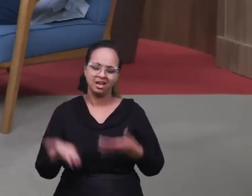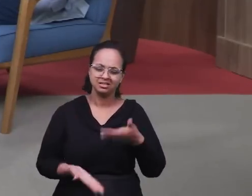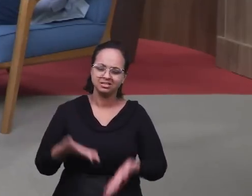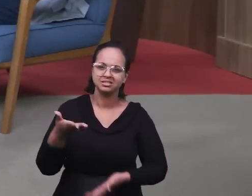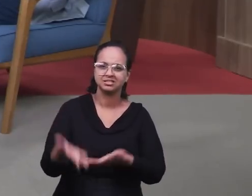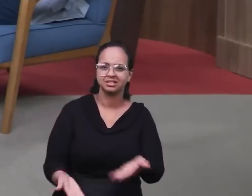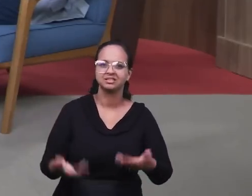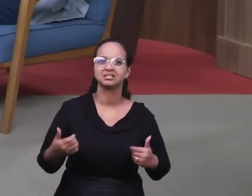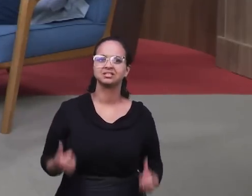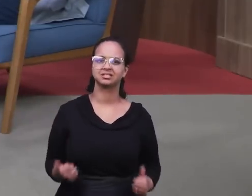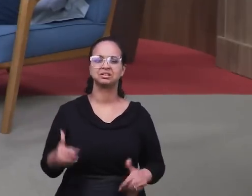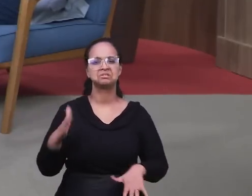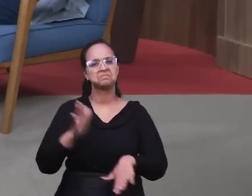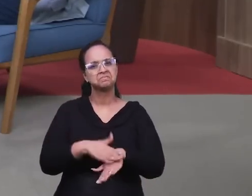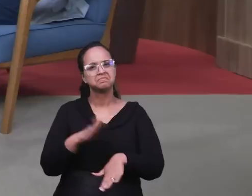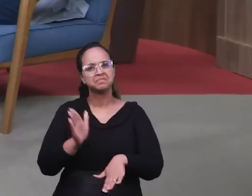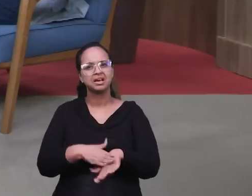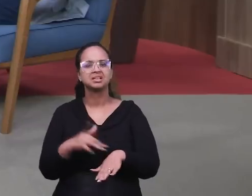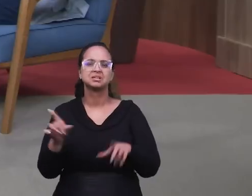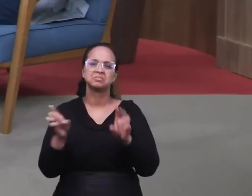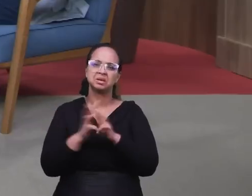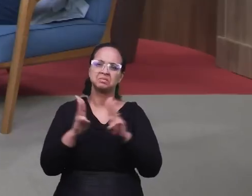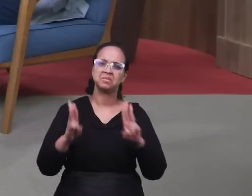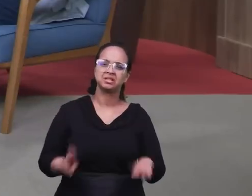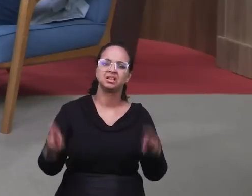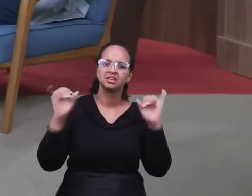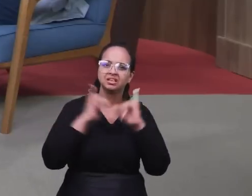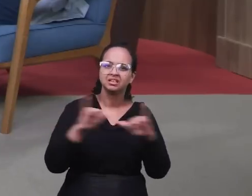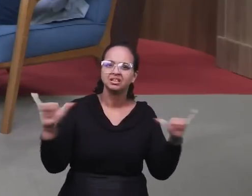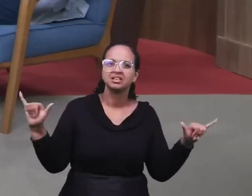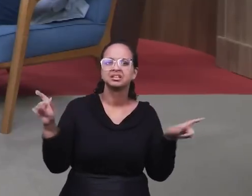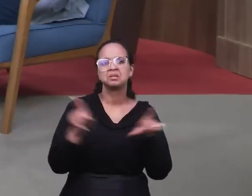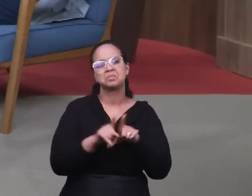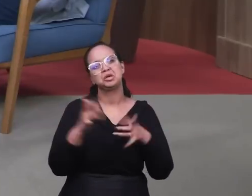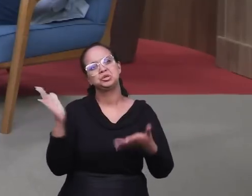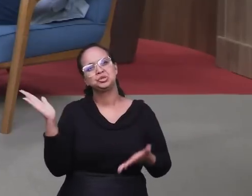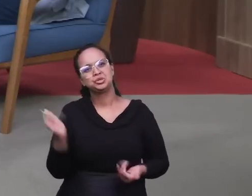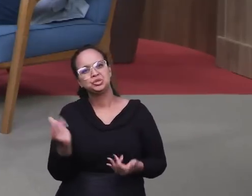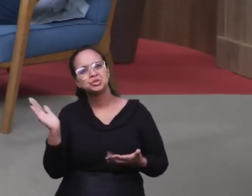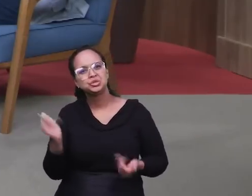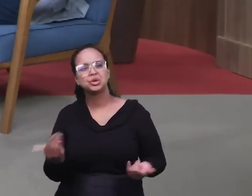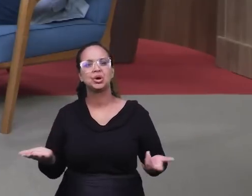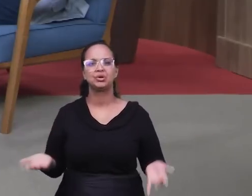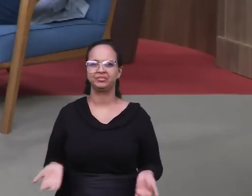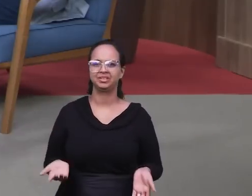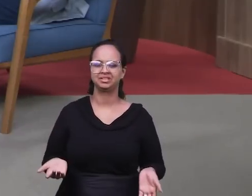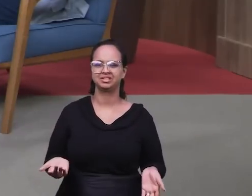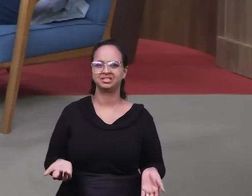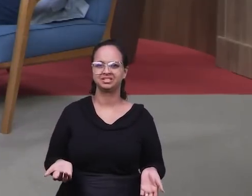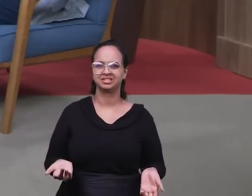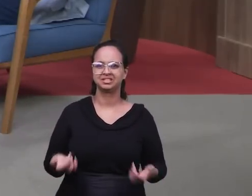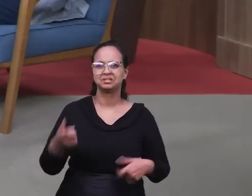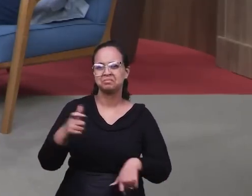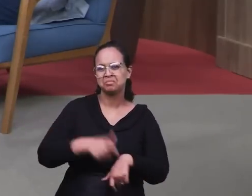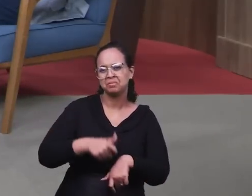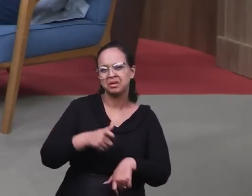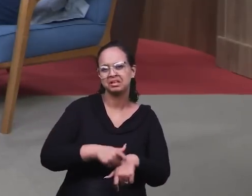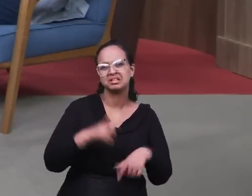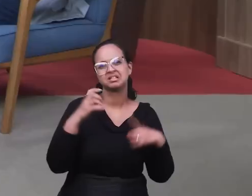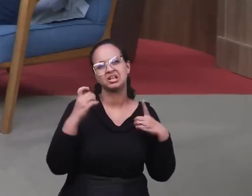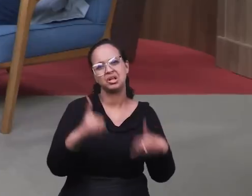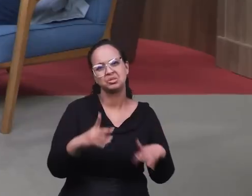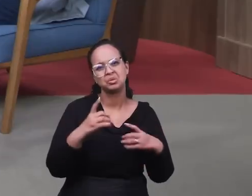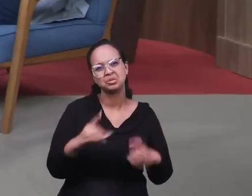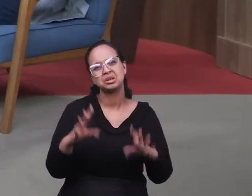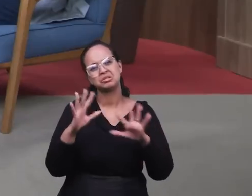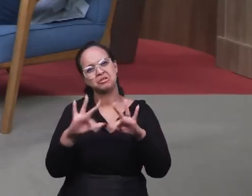assistência espiritual. Mas a gente tem muito mais. Manaim News, programa Os Dias da Minha Mocidade é um sucesso entre os jovens. O programa O Momento da